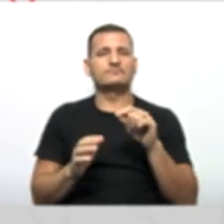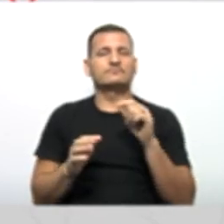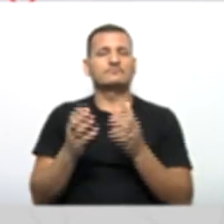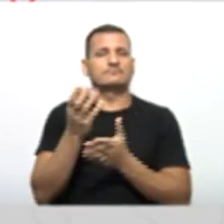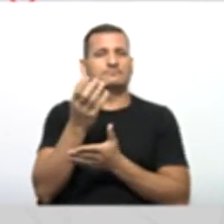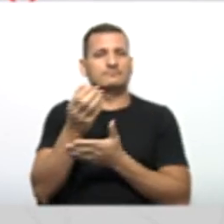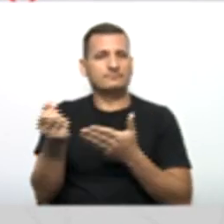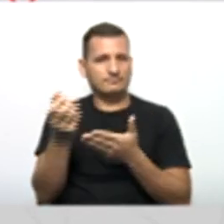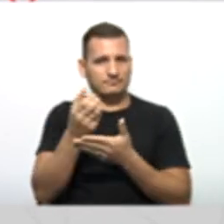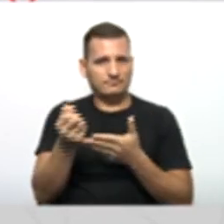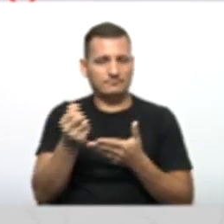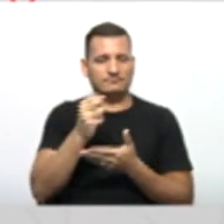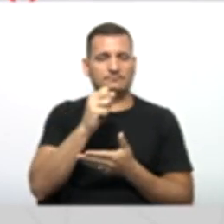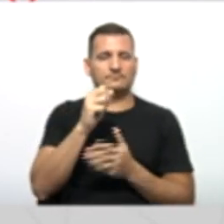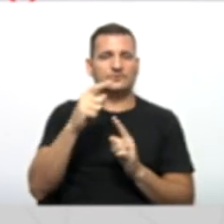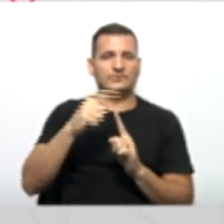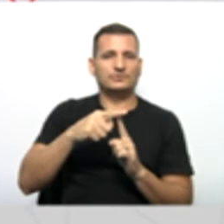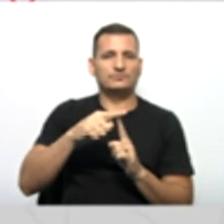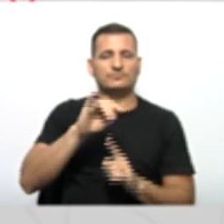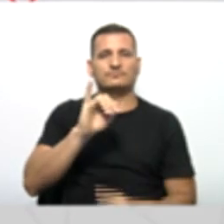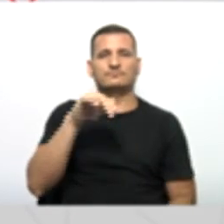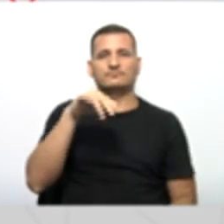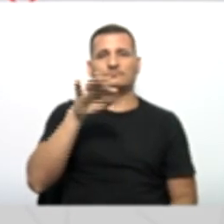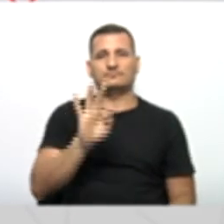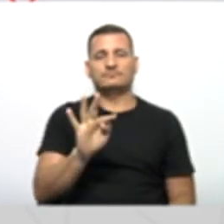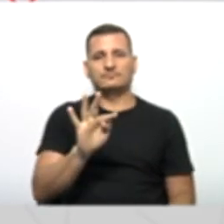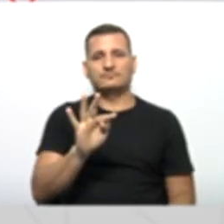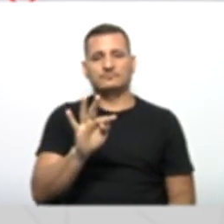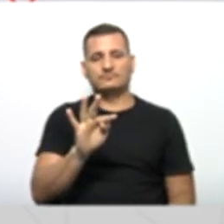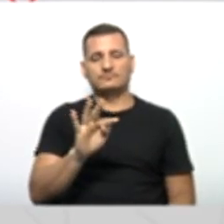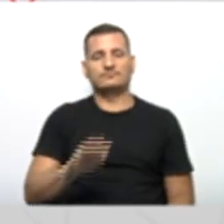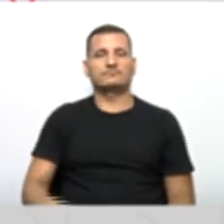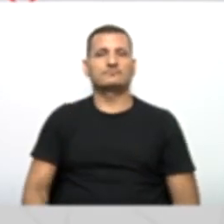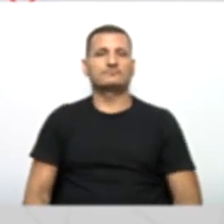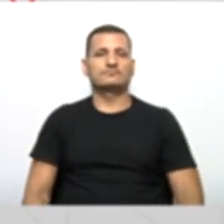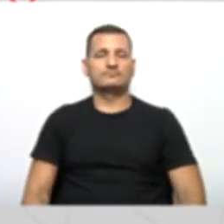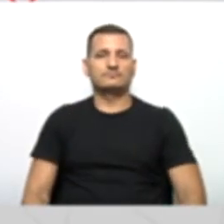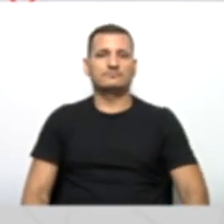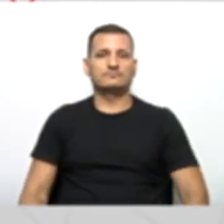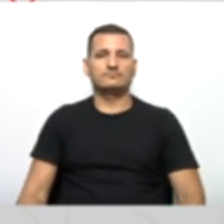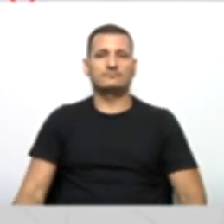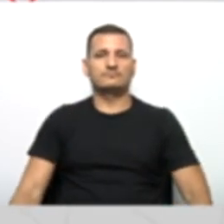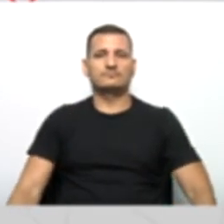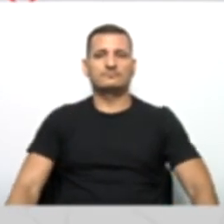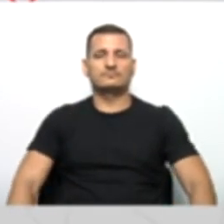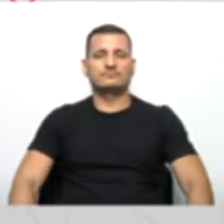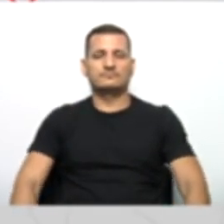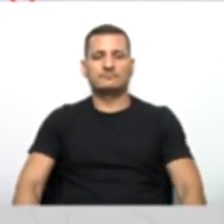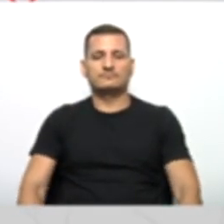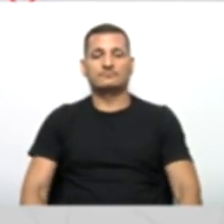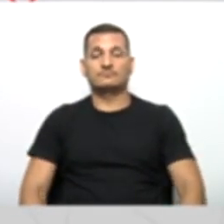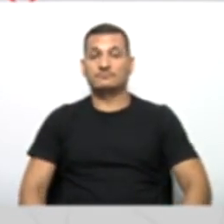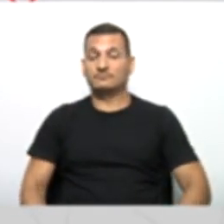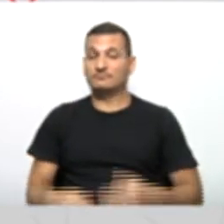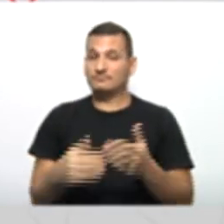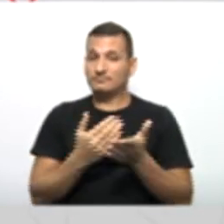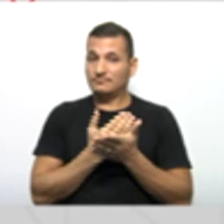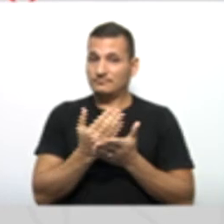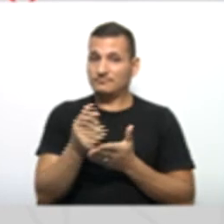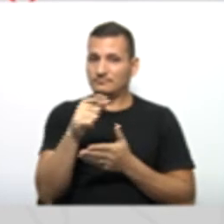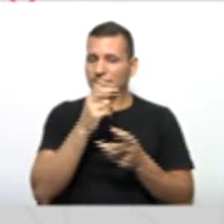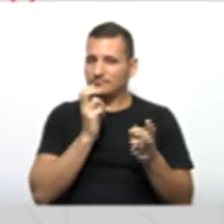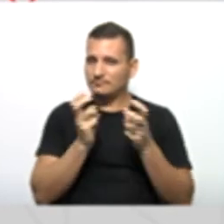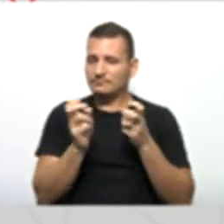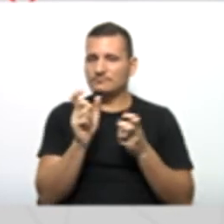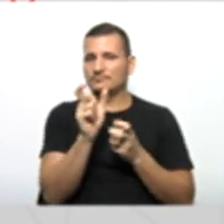dados do tipo inteiro ou entender em inglês então comece às famílias a